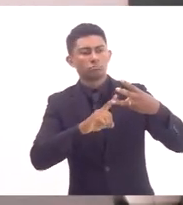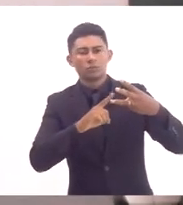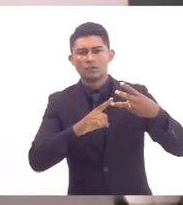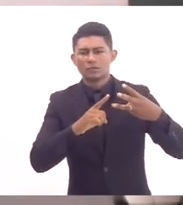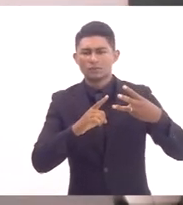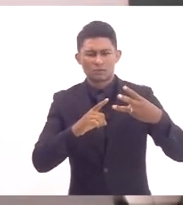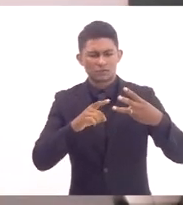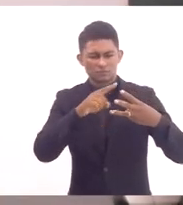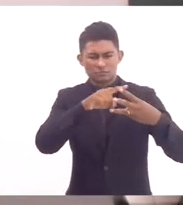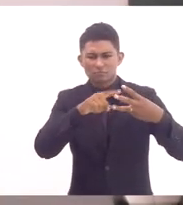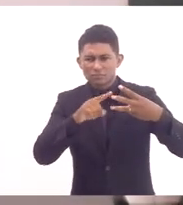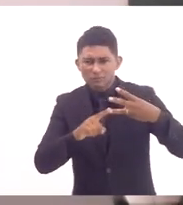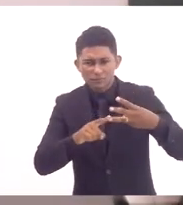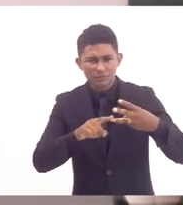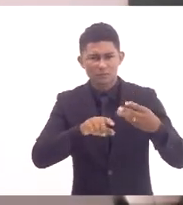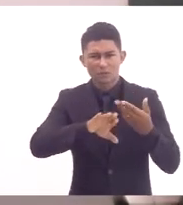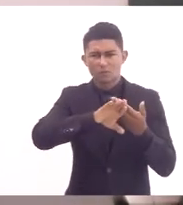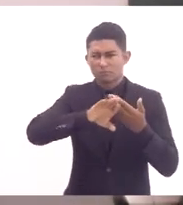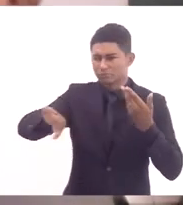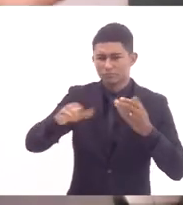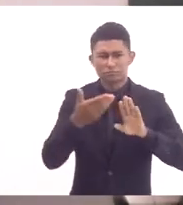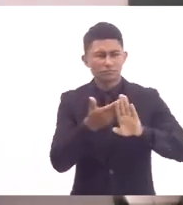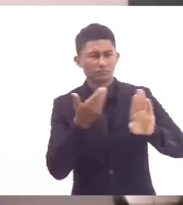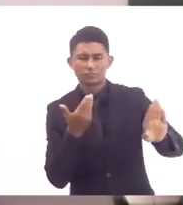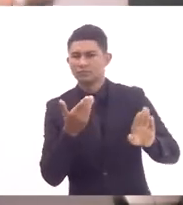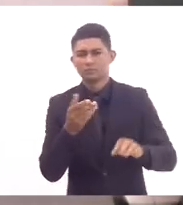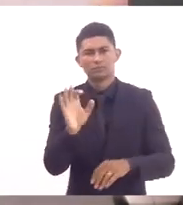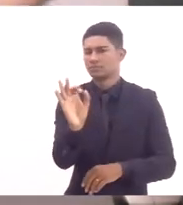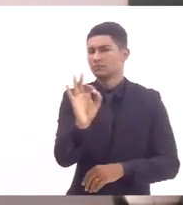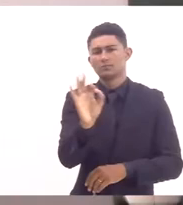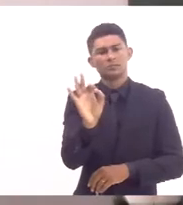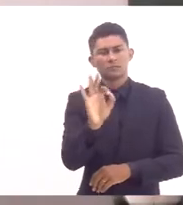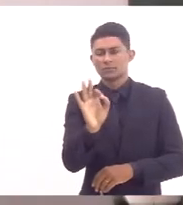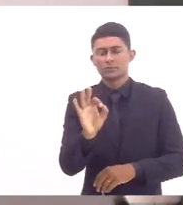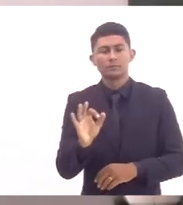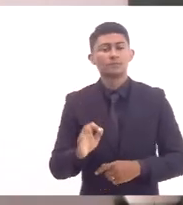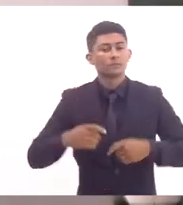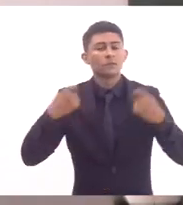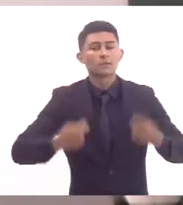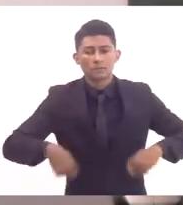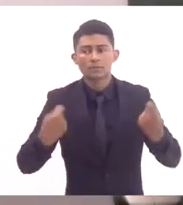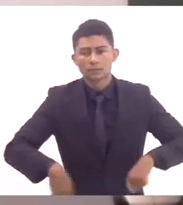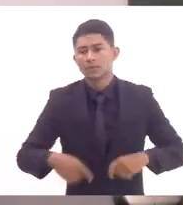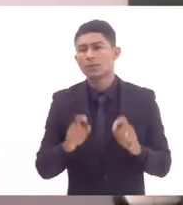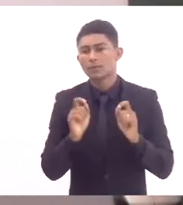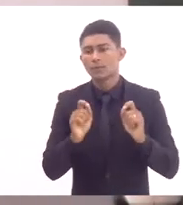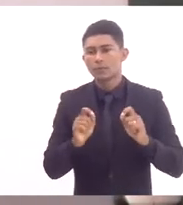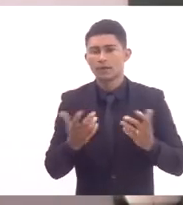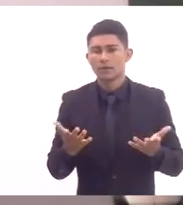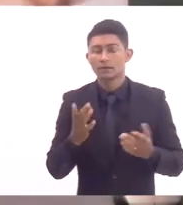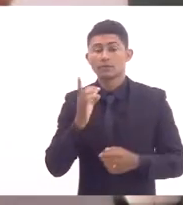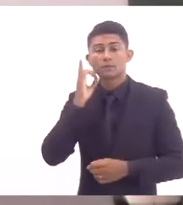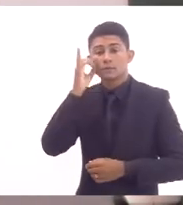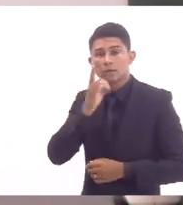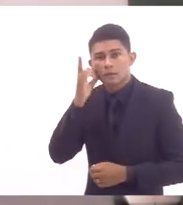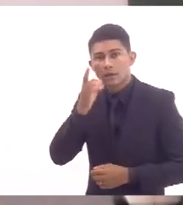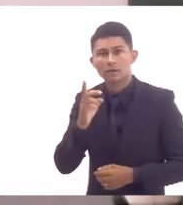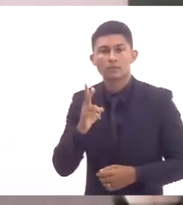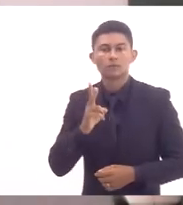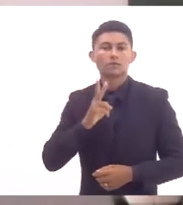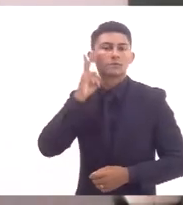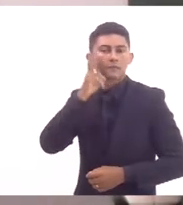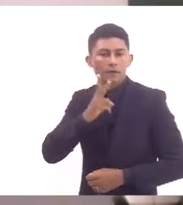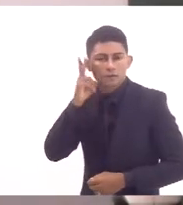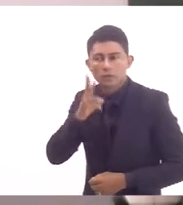isoladamente Claro que não é necessário assim como a deputados vereadores